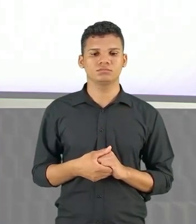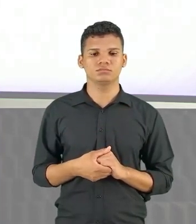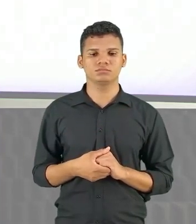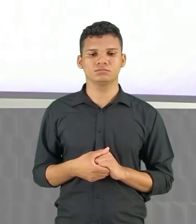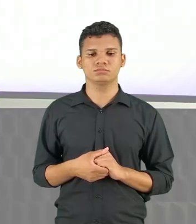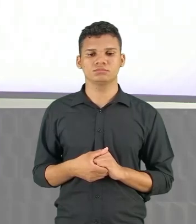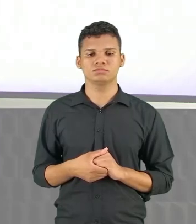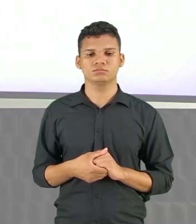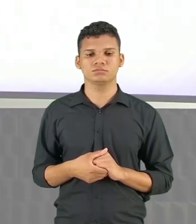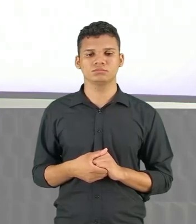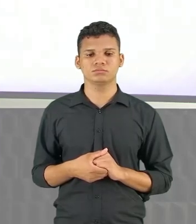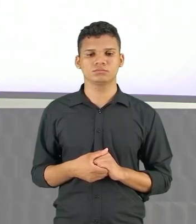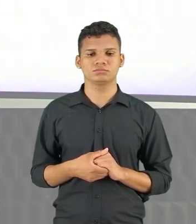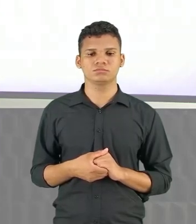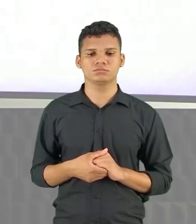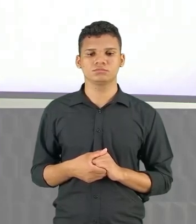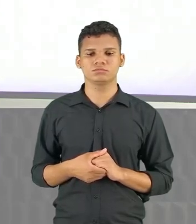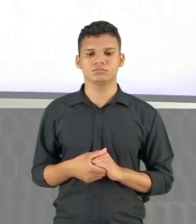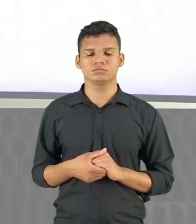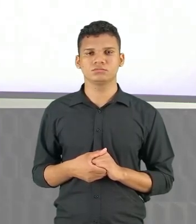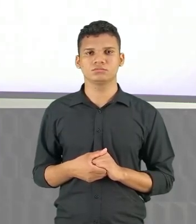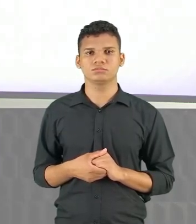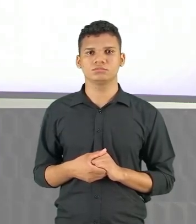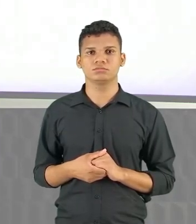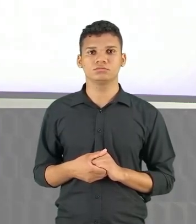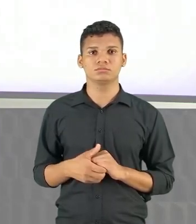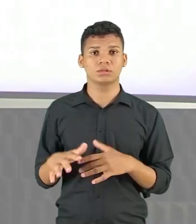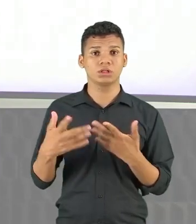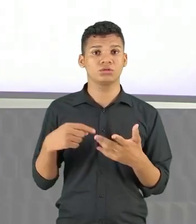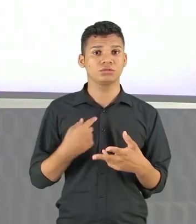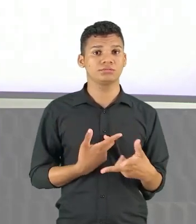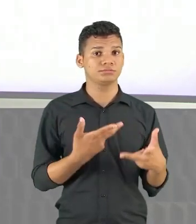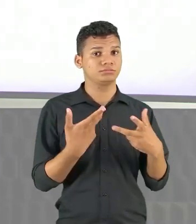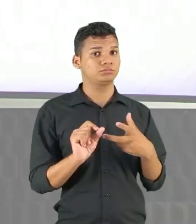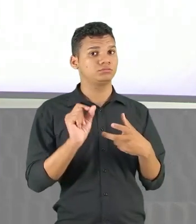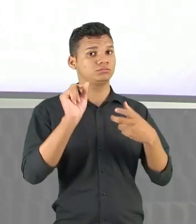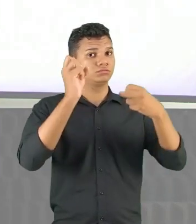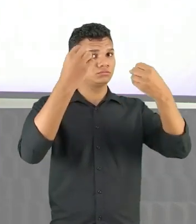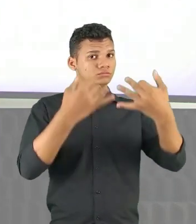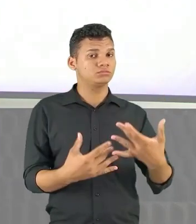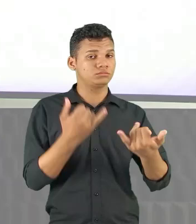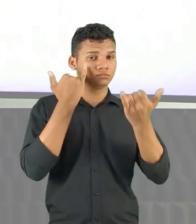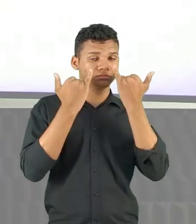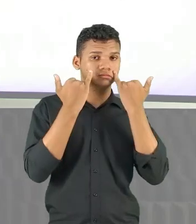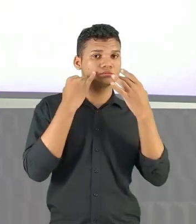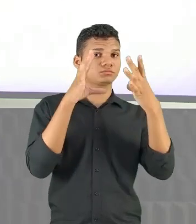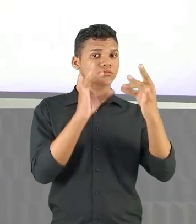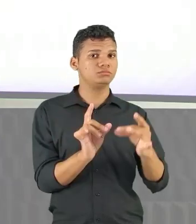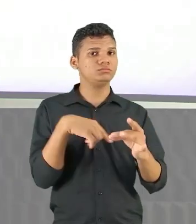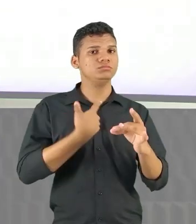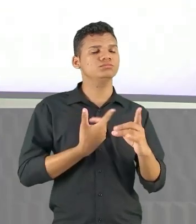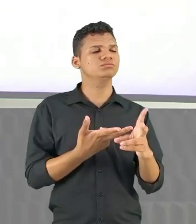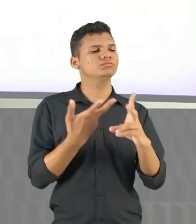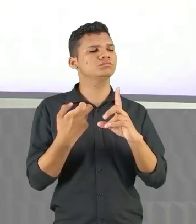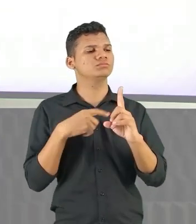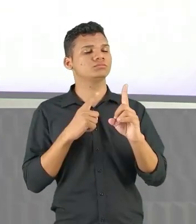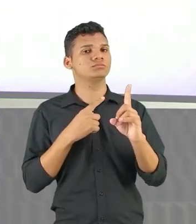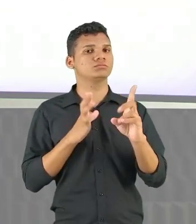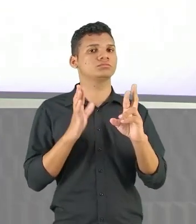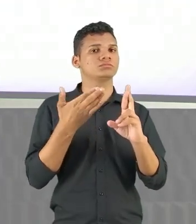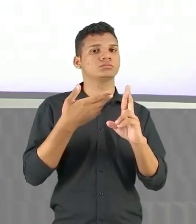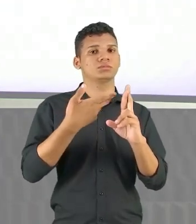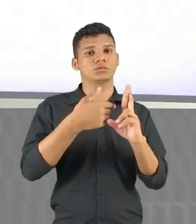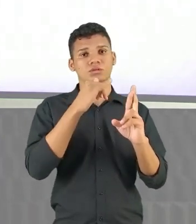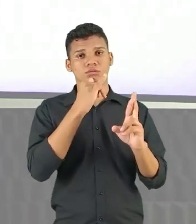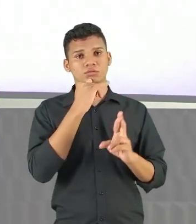no corpo, sobrava nos sovacos. Então a gente tem essa descrição, né, que a gente vem vendo referente a esse